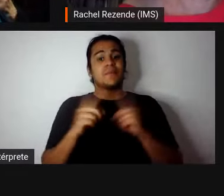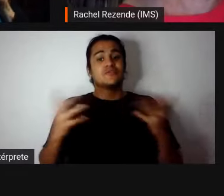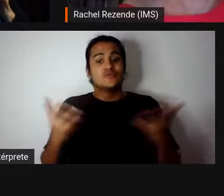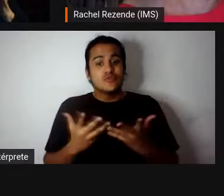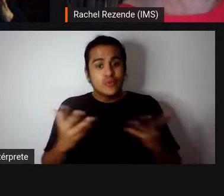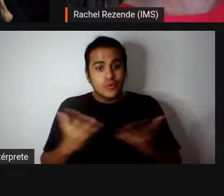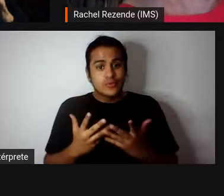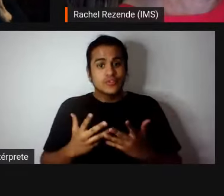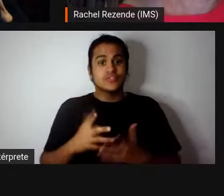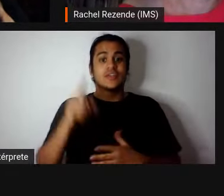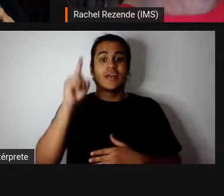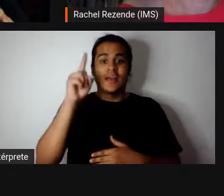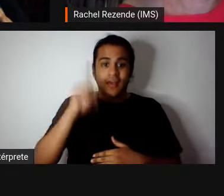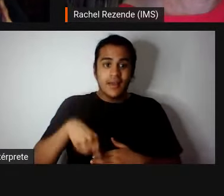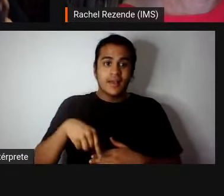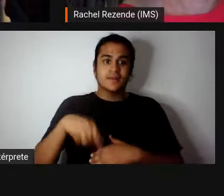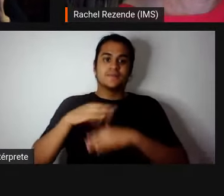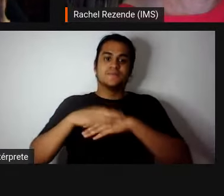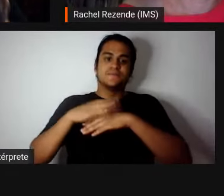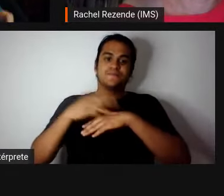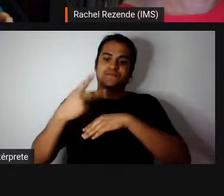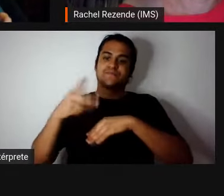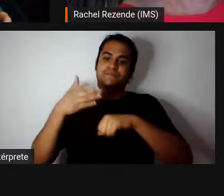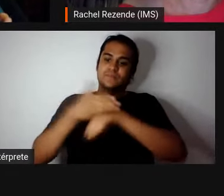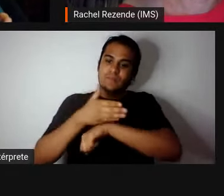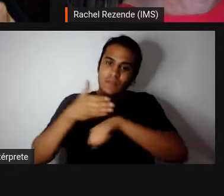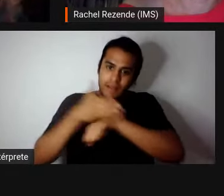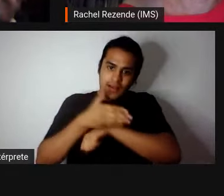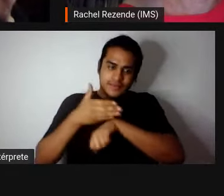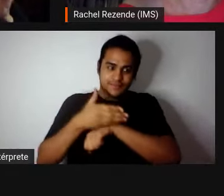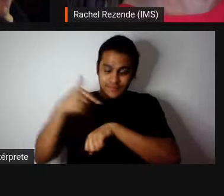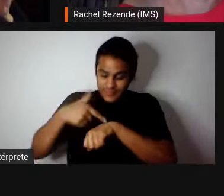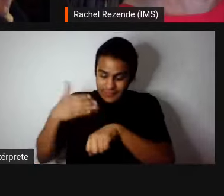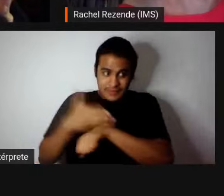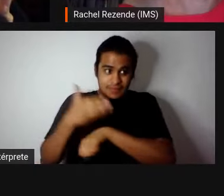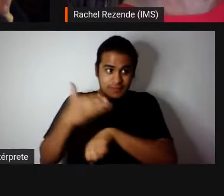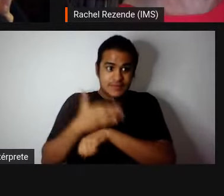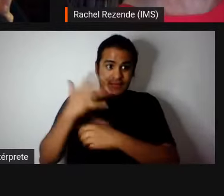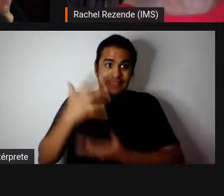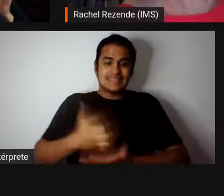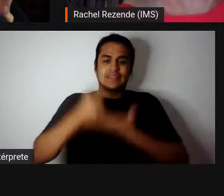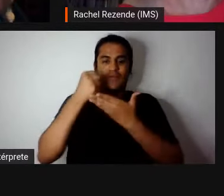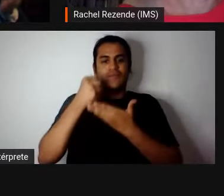a participação que salva o mundo.